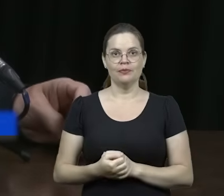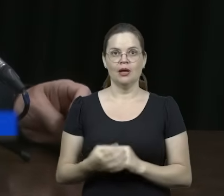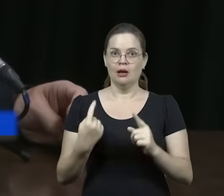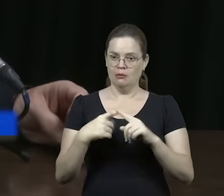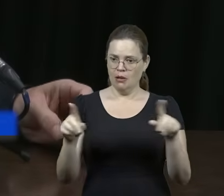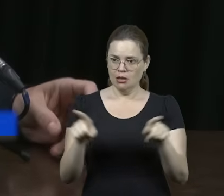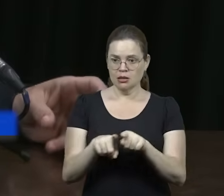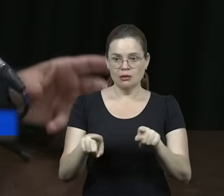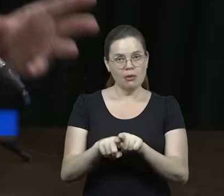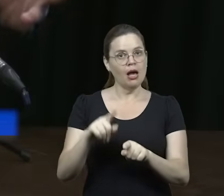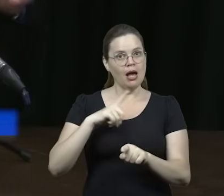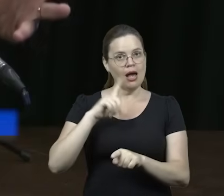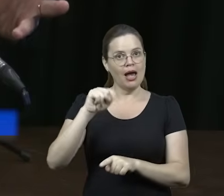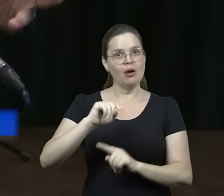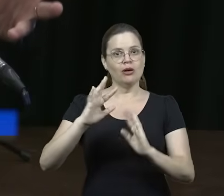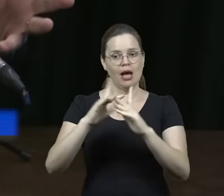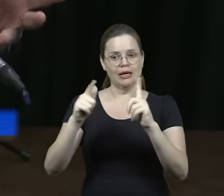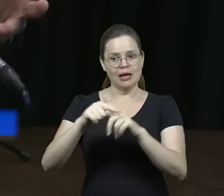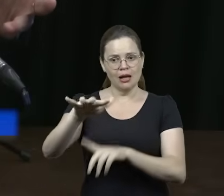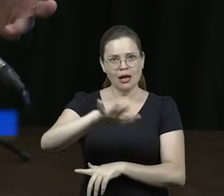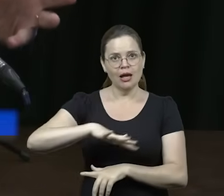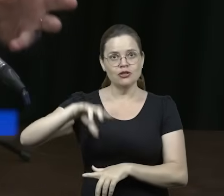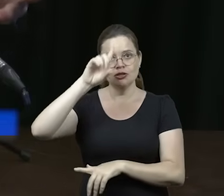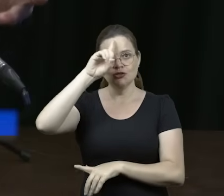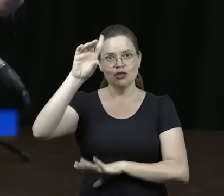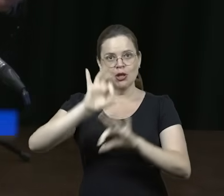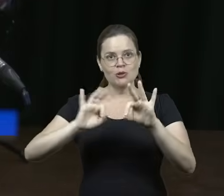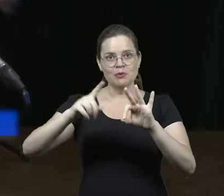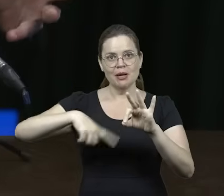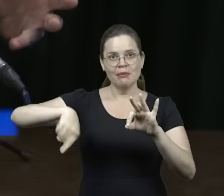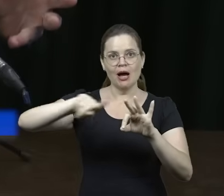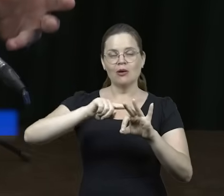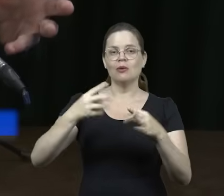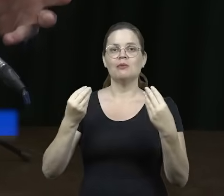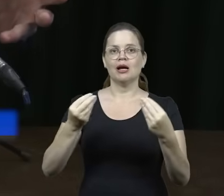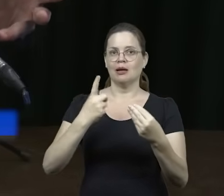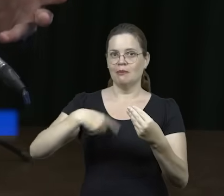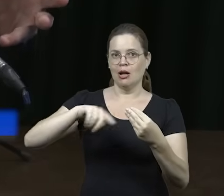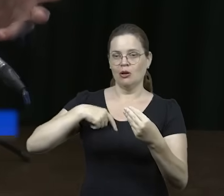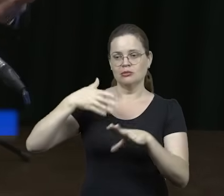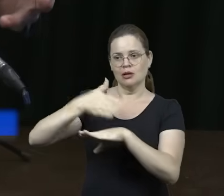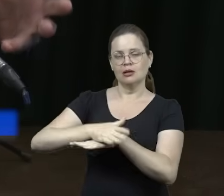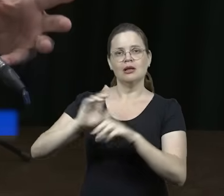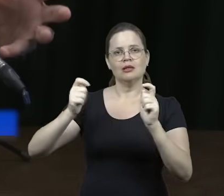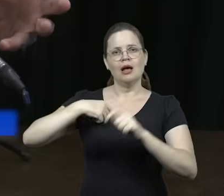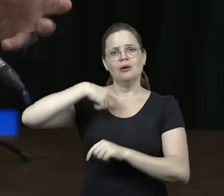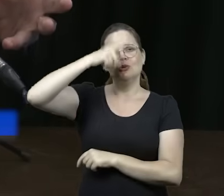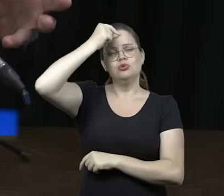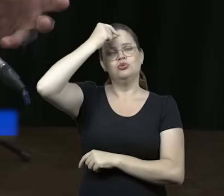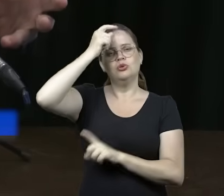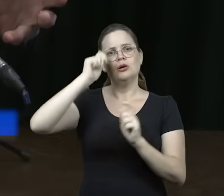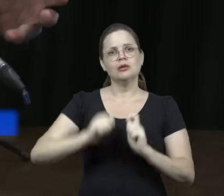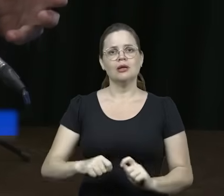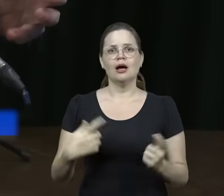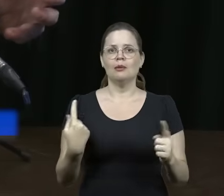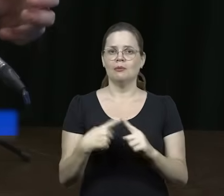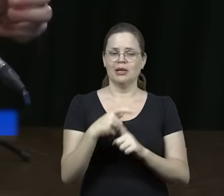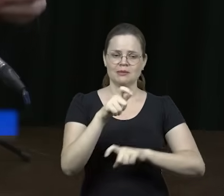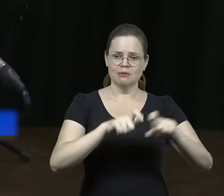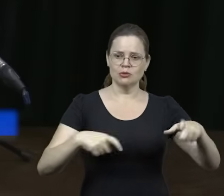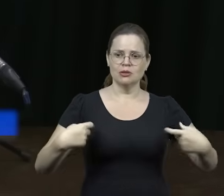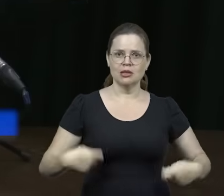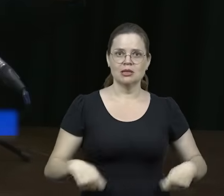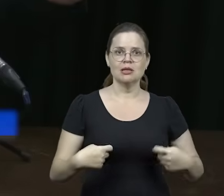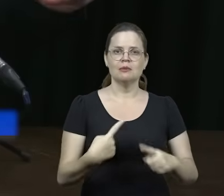de Deus, é o lugar que Deus preparou também para servir de abrigo para o necessitado, para aqueles que